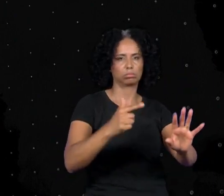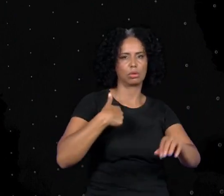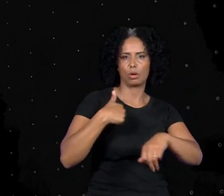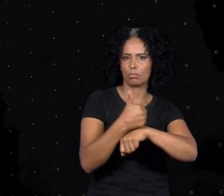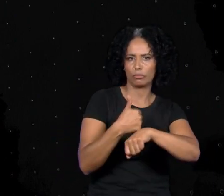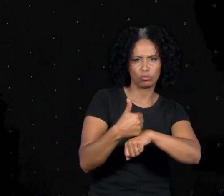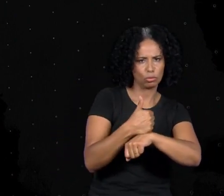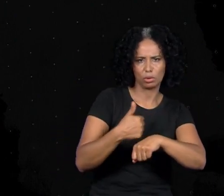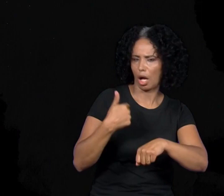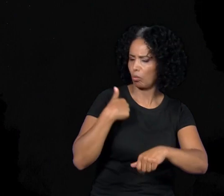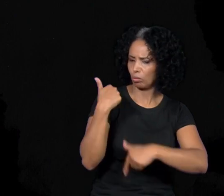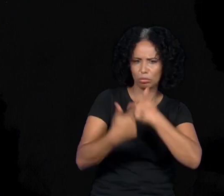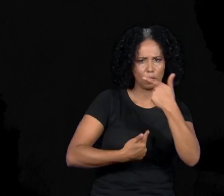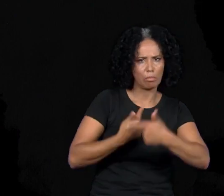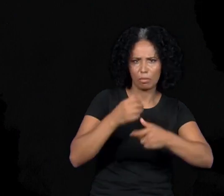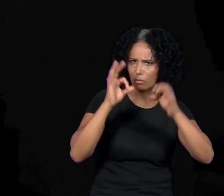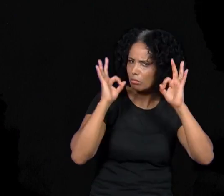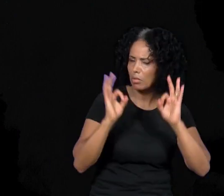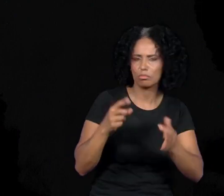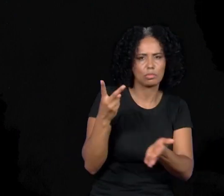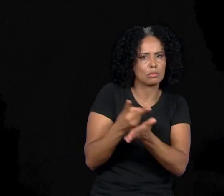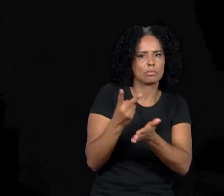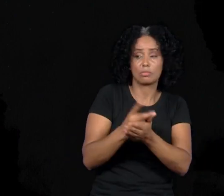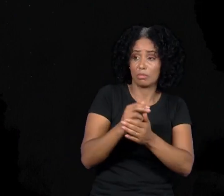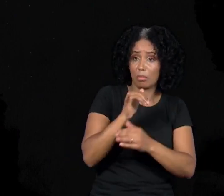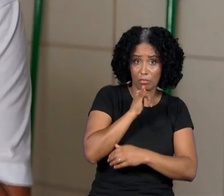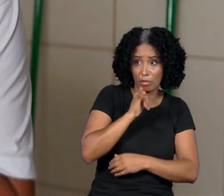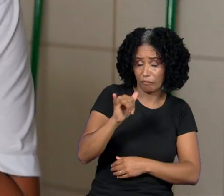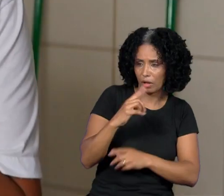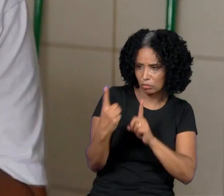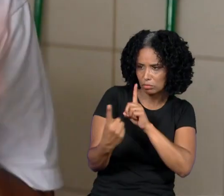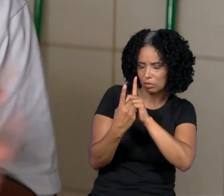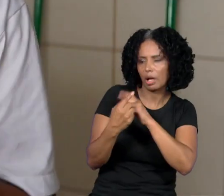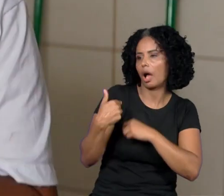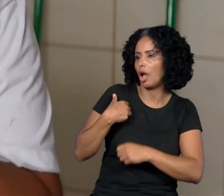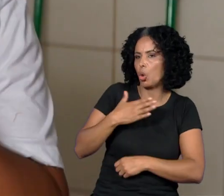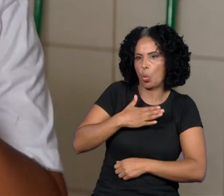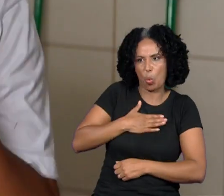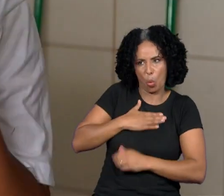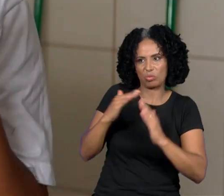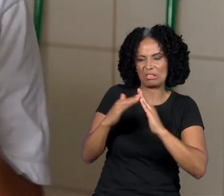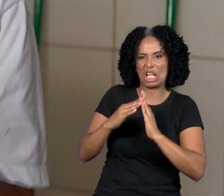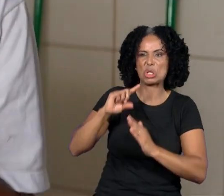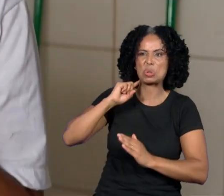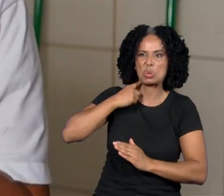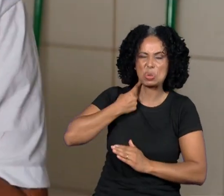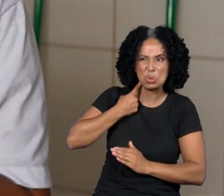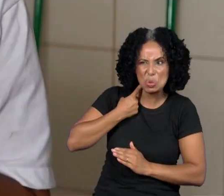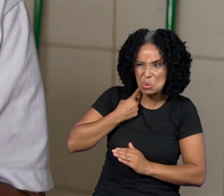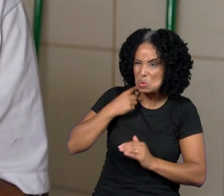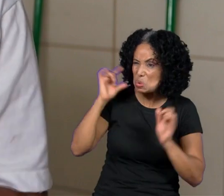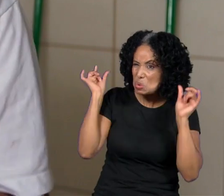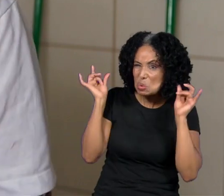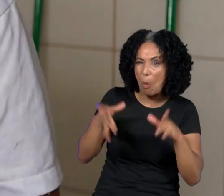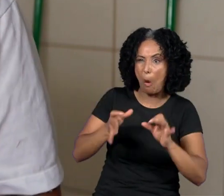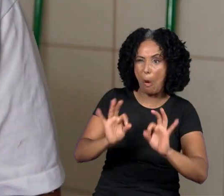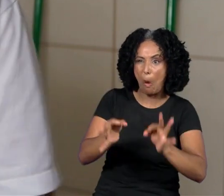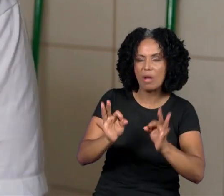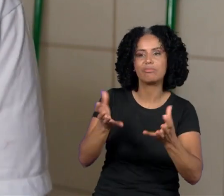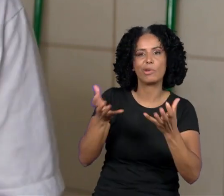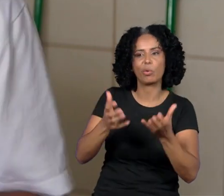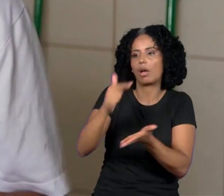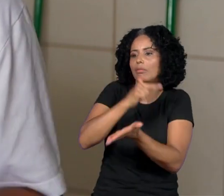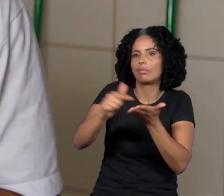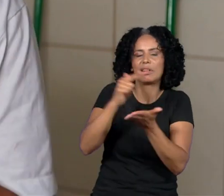um prestador de serviço e eu sempre falo para os meus clientes, gente, eu gosto de casa muito suja porque é o ambiente que eu vou conseguir criar